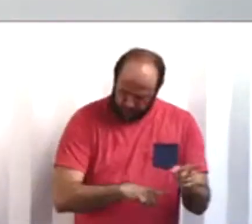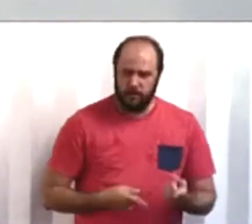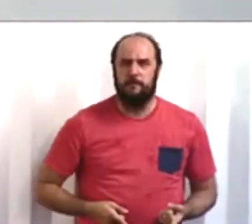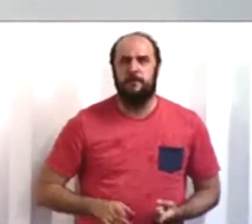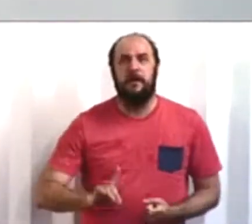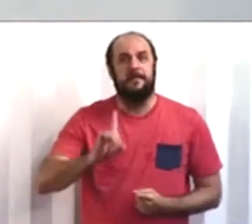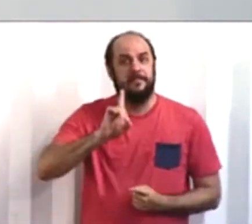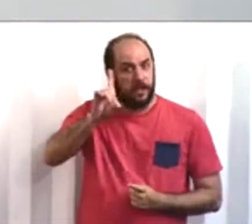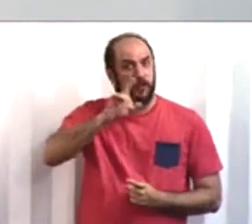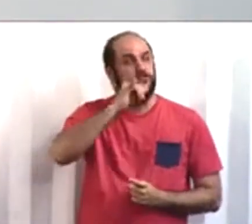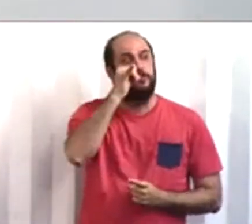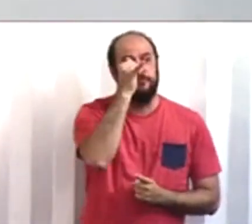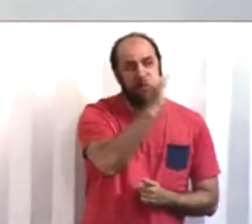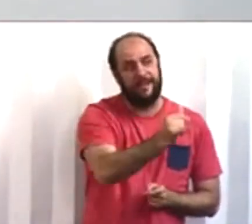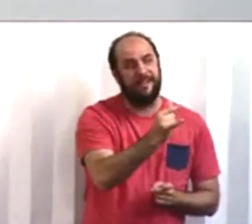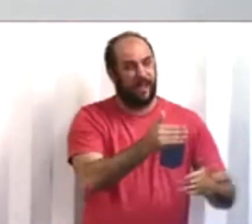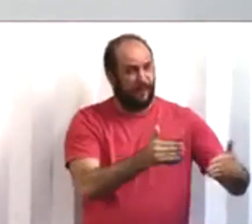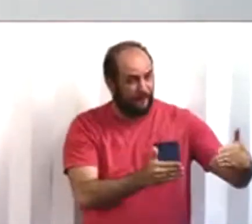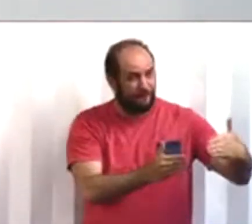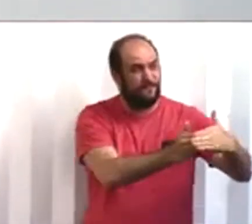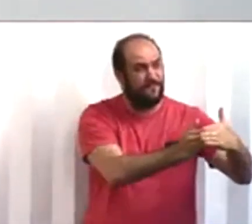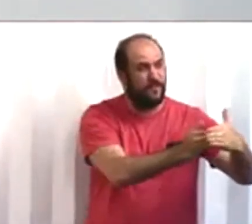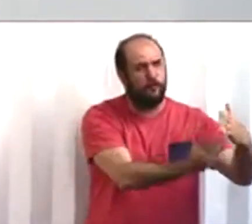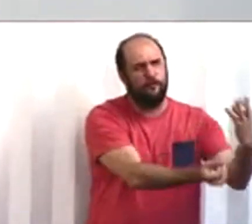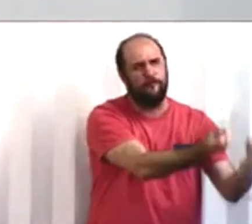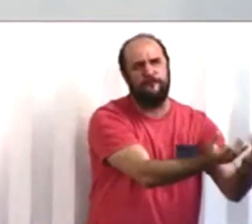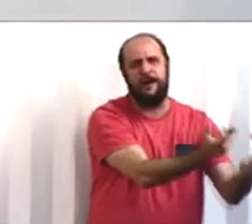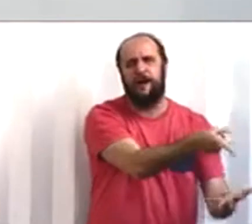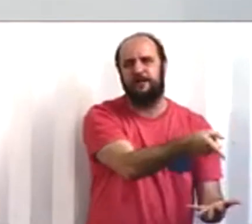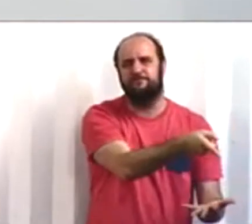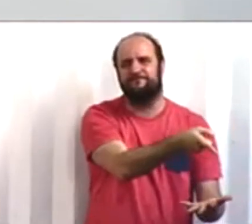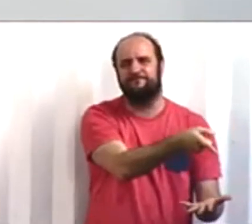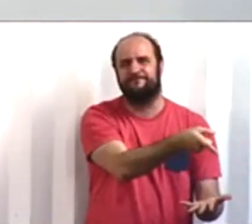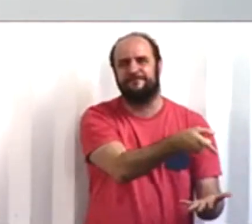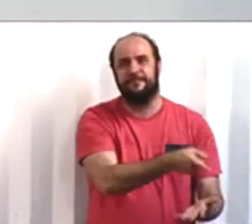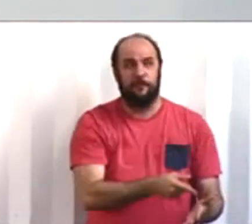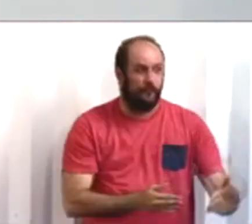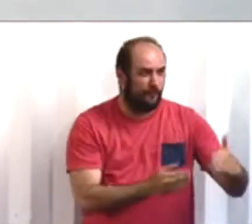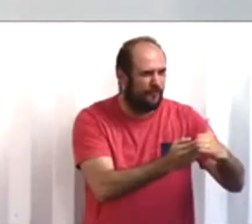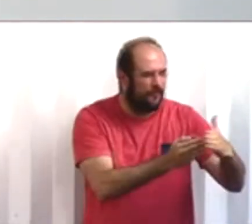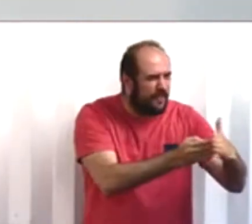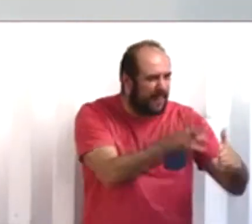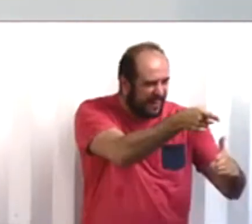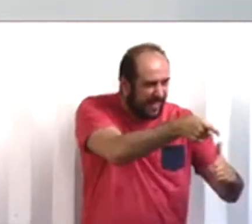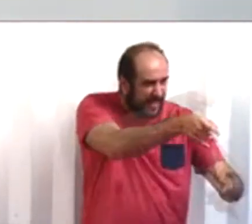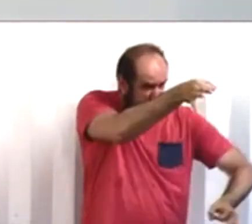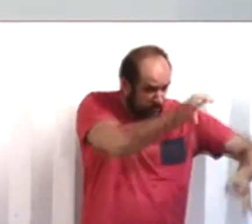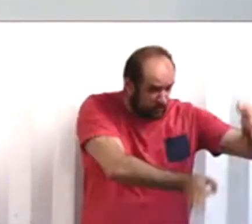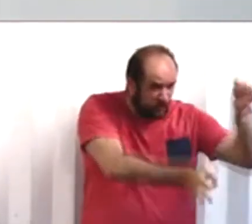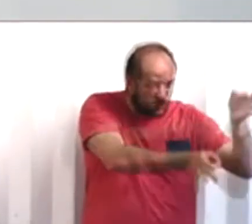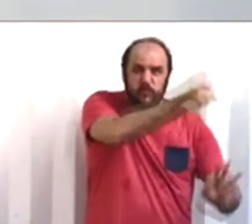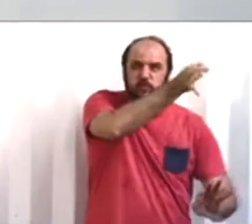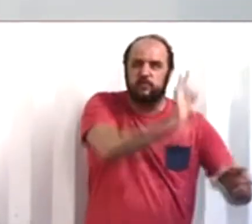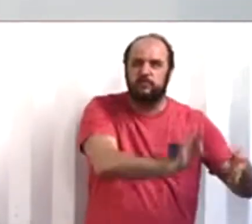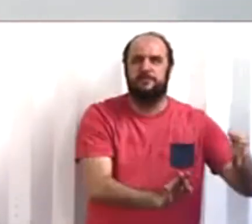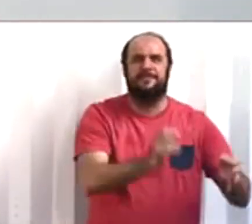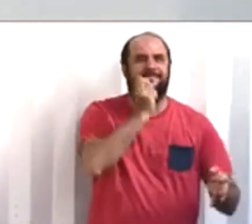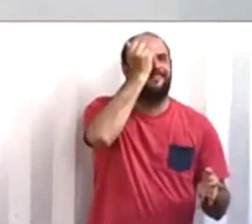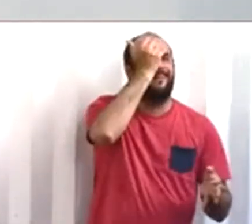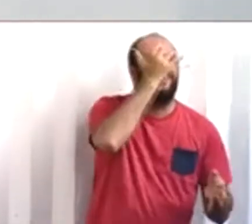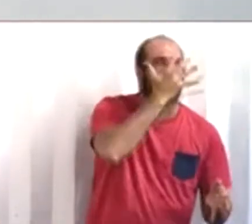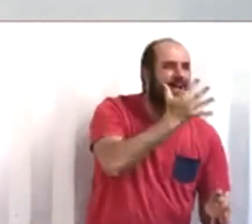fim do caminho que você anda tem um inferno. No fim do caminho que você anda tem uma justiça sem a graça de